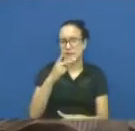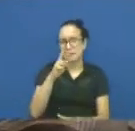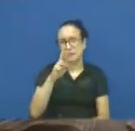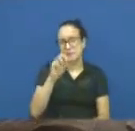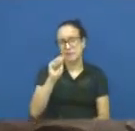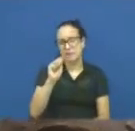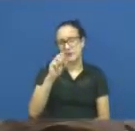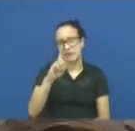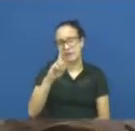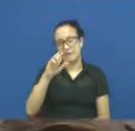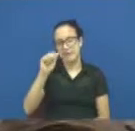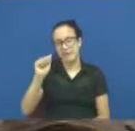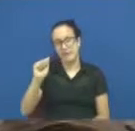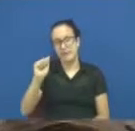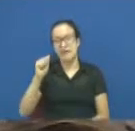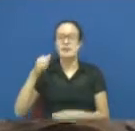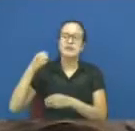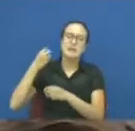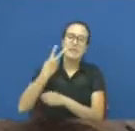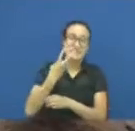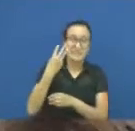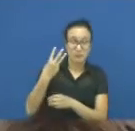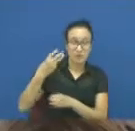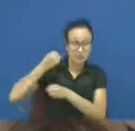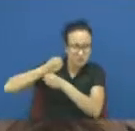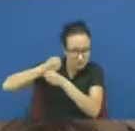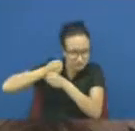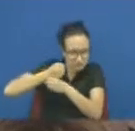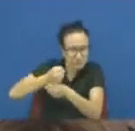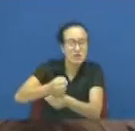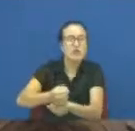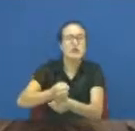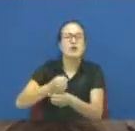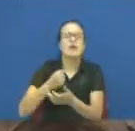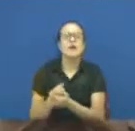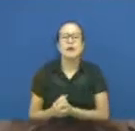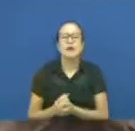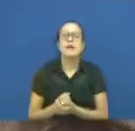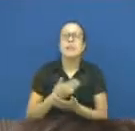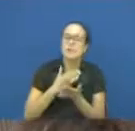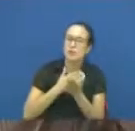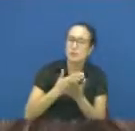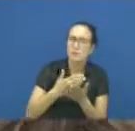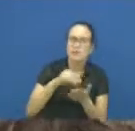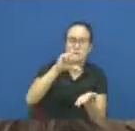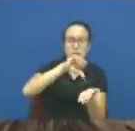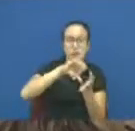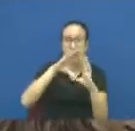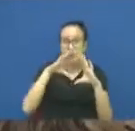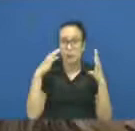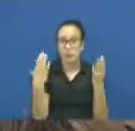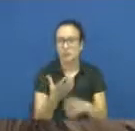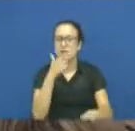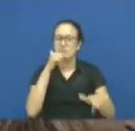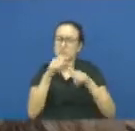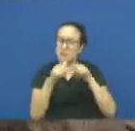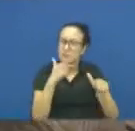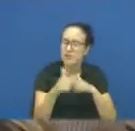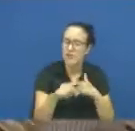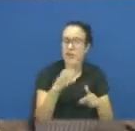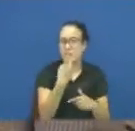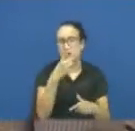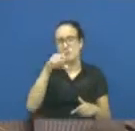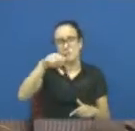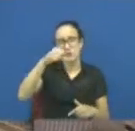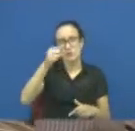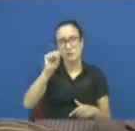68, iniciou seus trabalhos voluntários no Centro Comunitário do Morro Branco em 85, onde começou sua